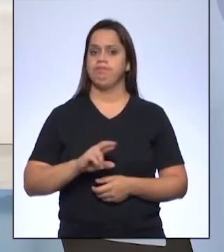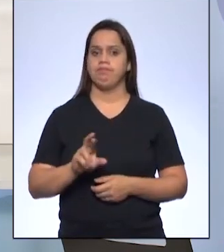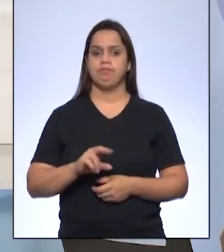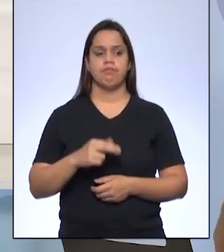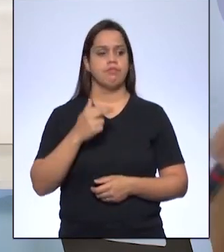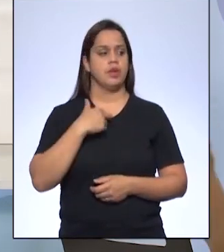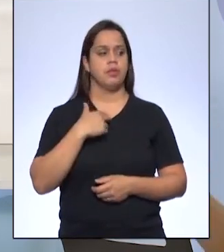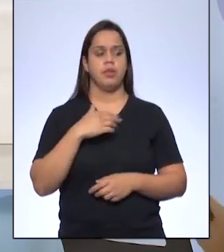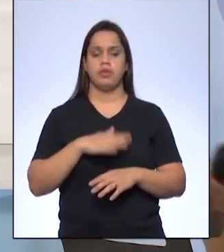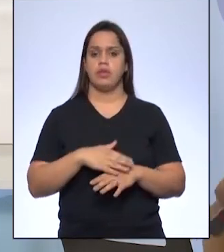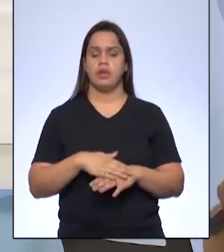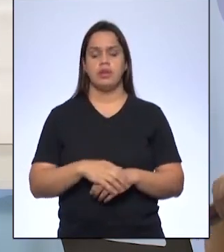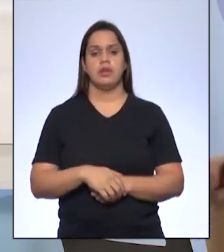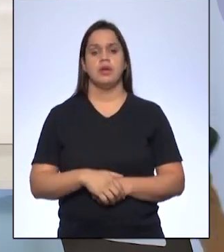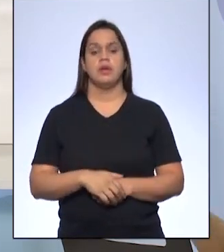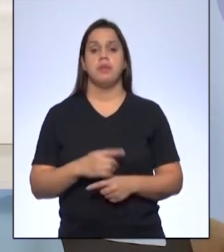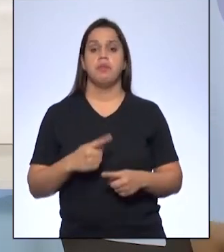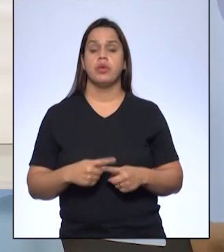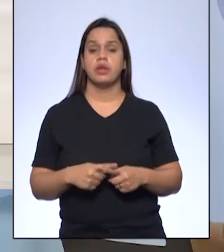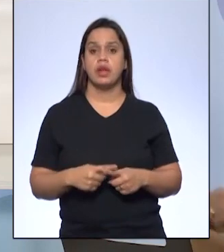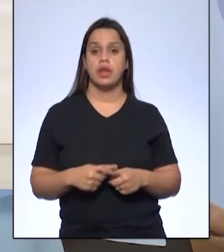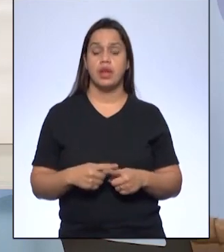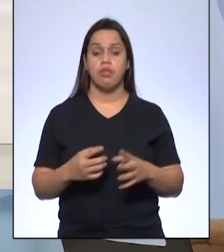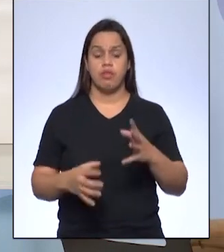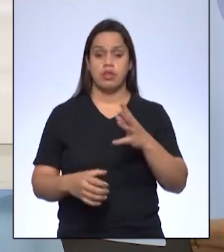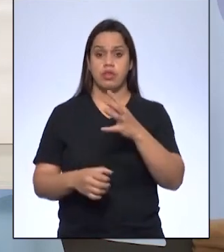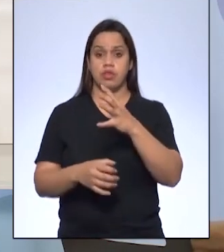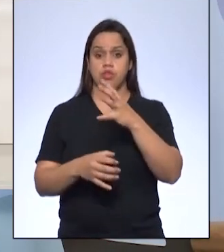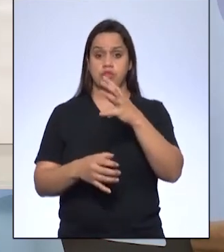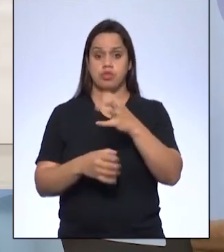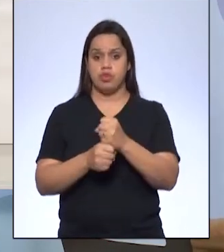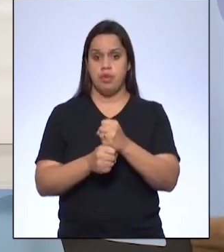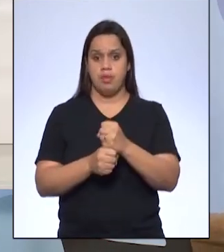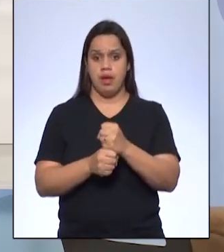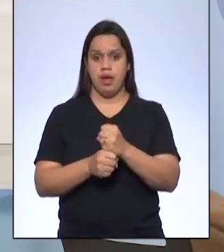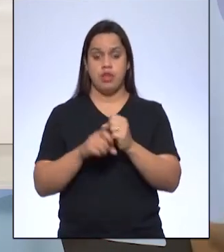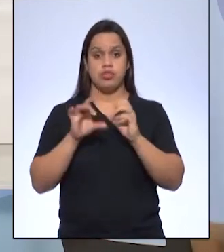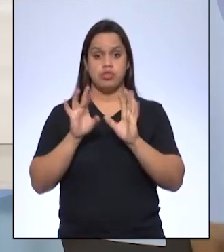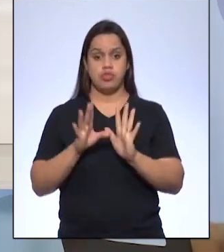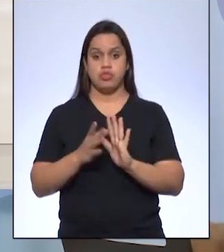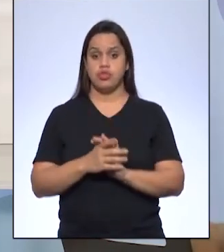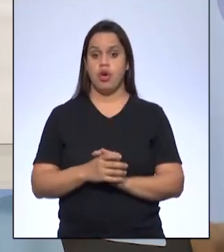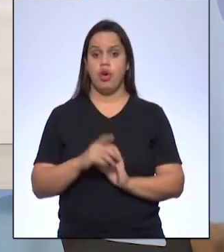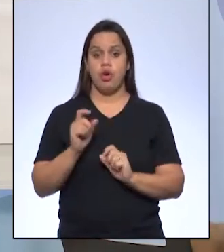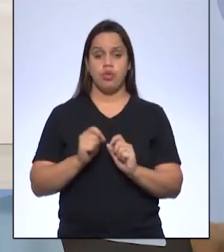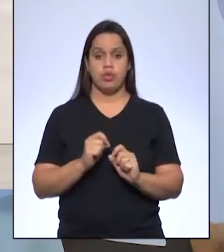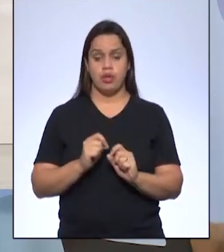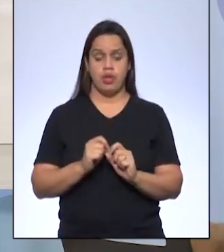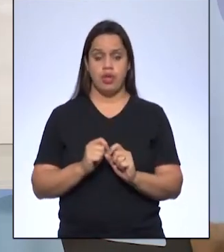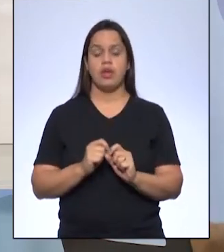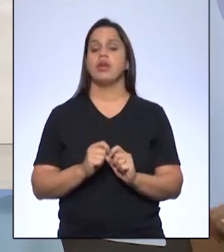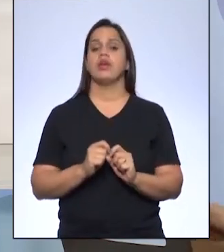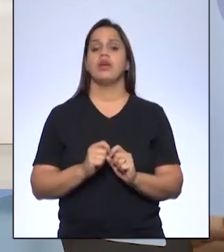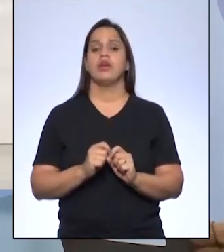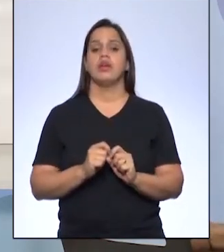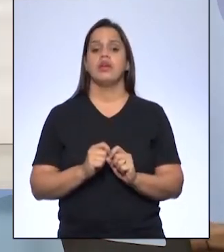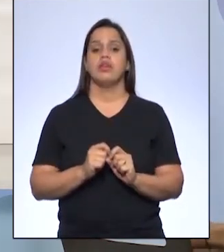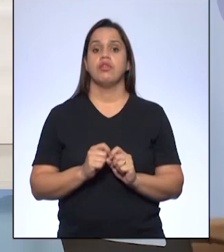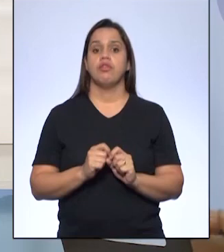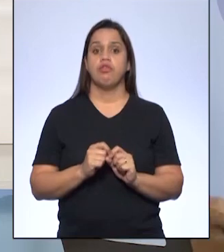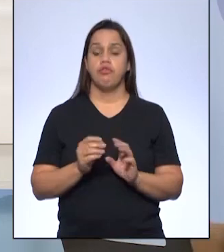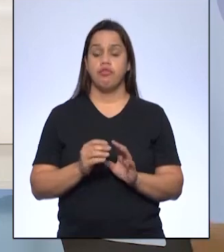fazer isso, tá bom? Porque eu vou somar apenas os valores que